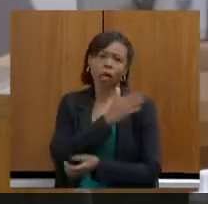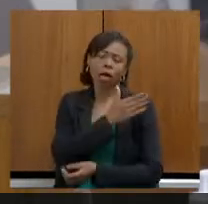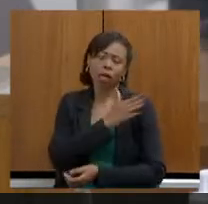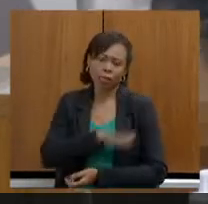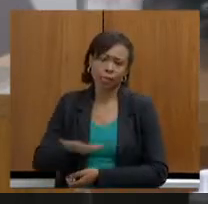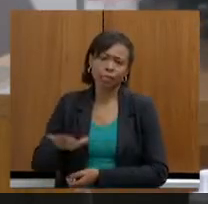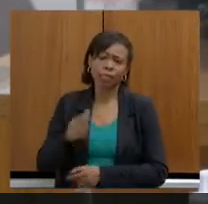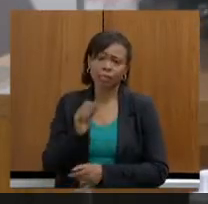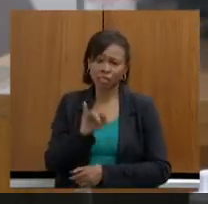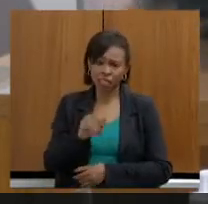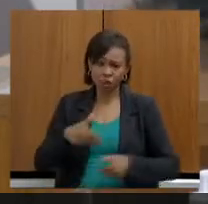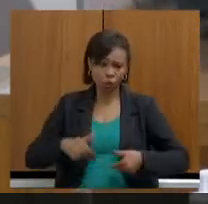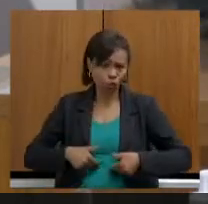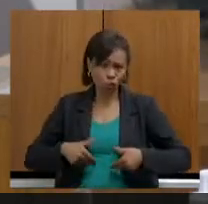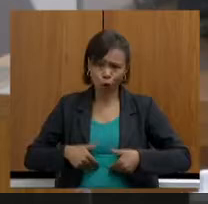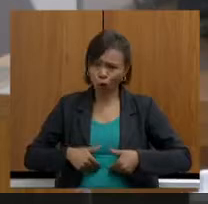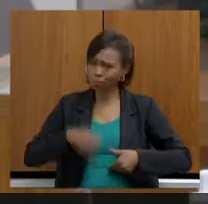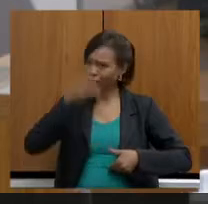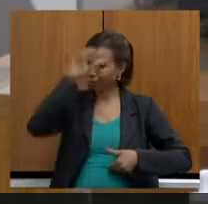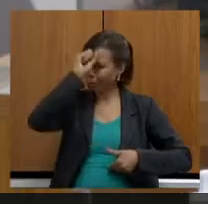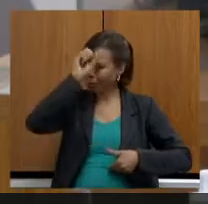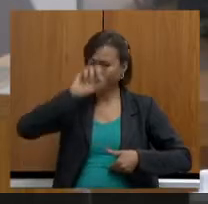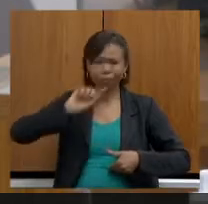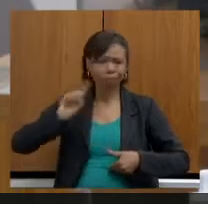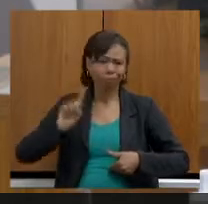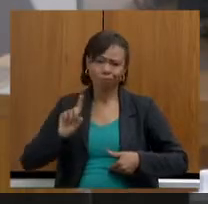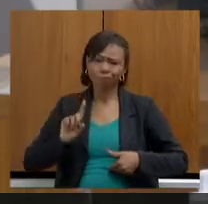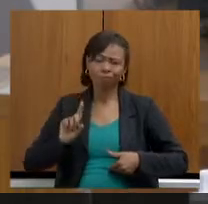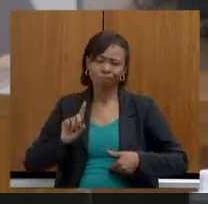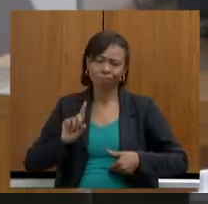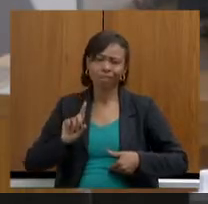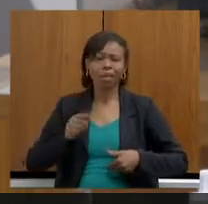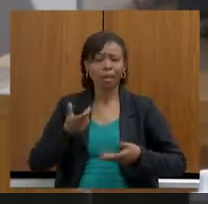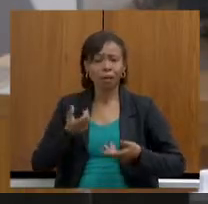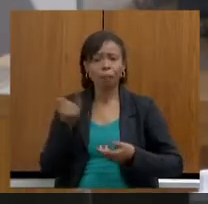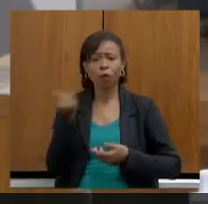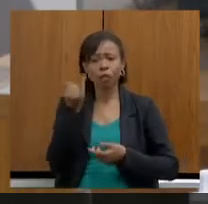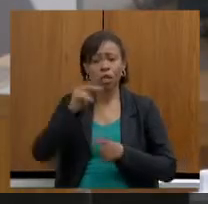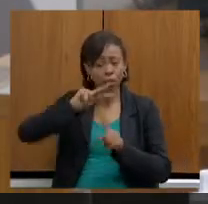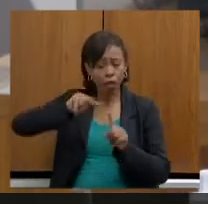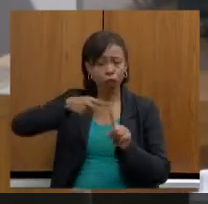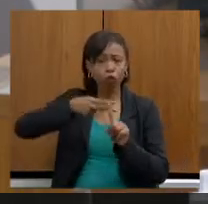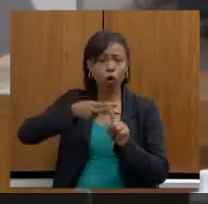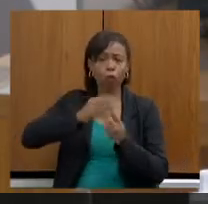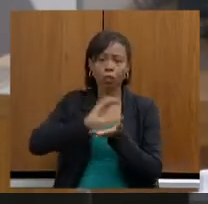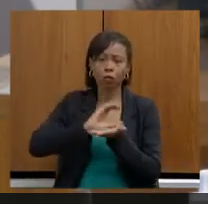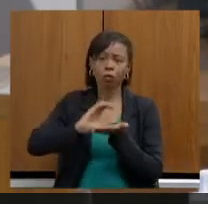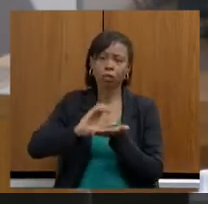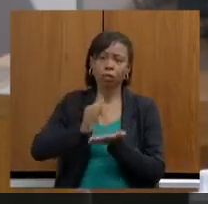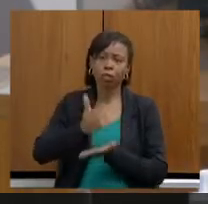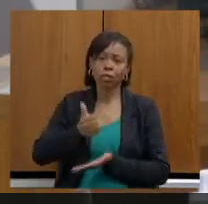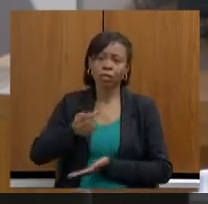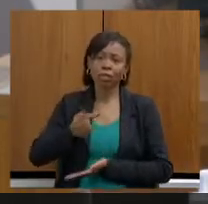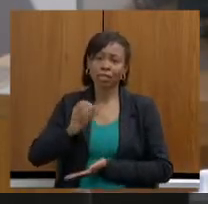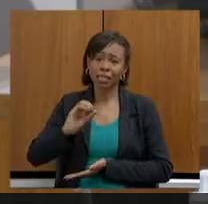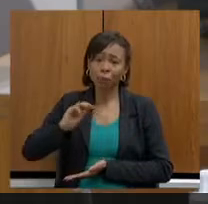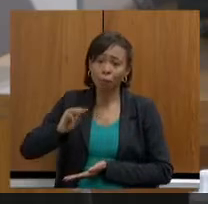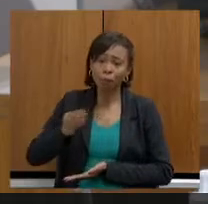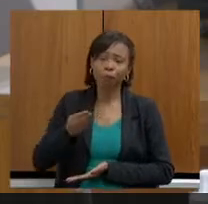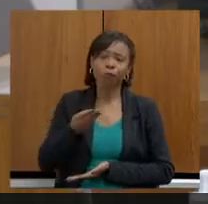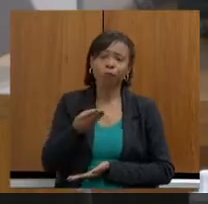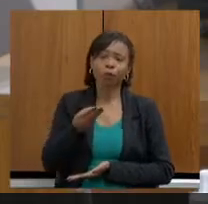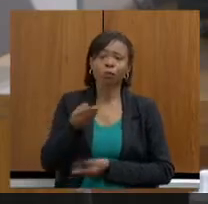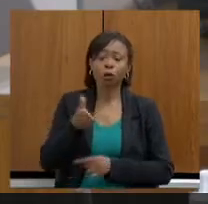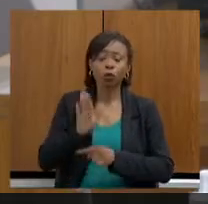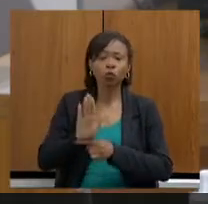fome Ela não aprende bem e por isso é fundamental essa dobra dos repasses 170 milhões de reais que vão garantir que nossos Estudantes têm maior